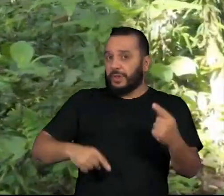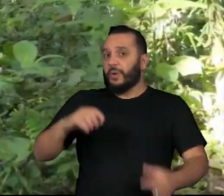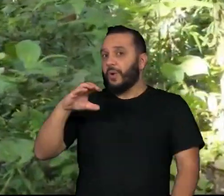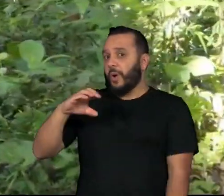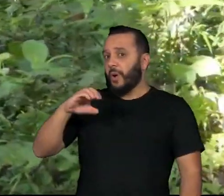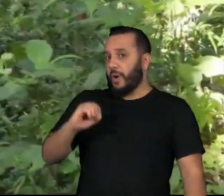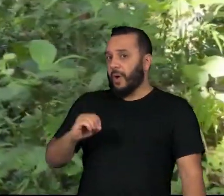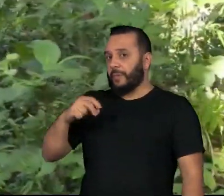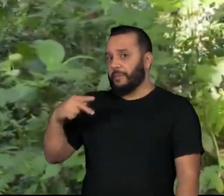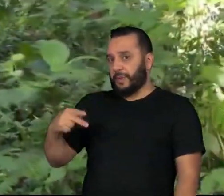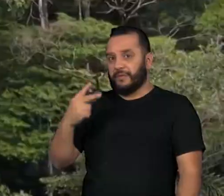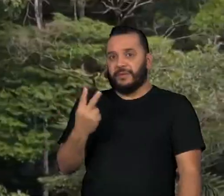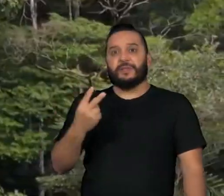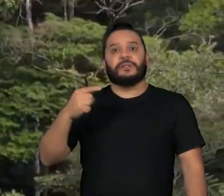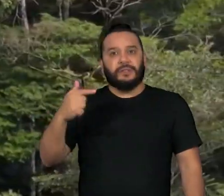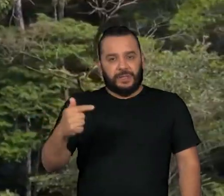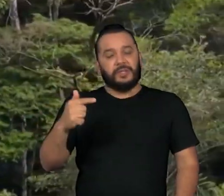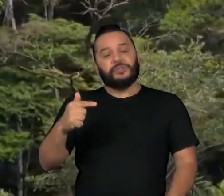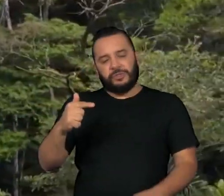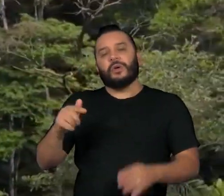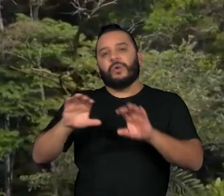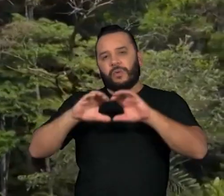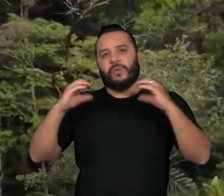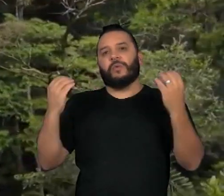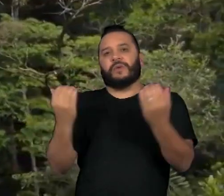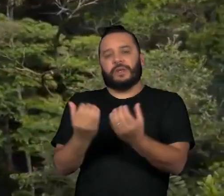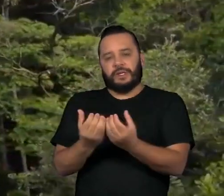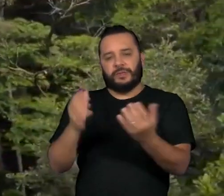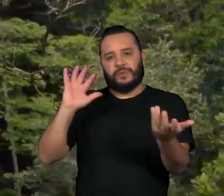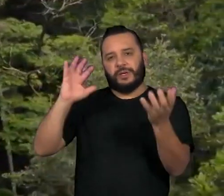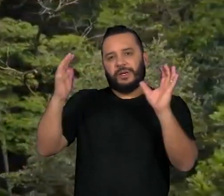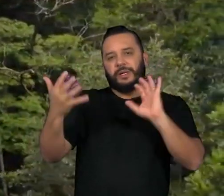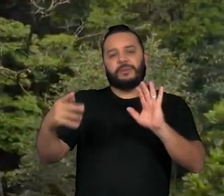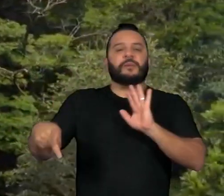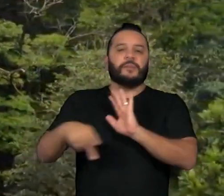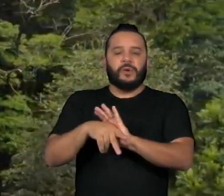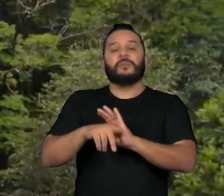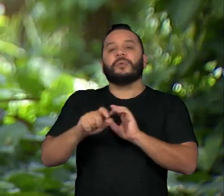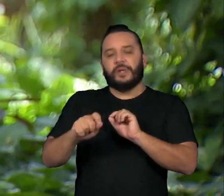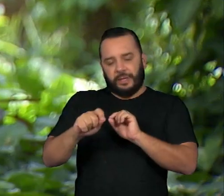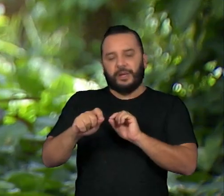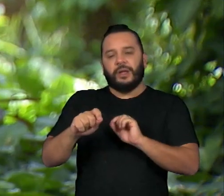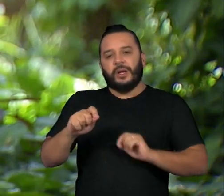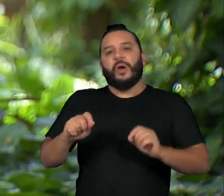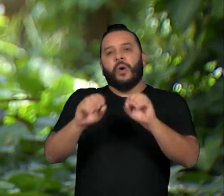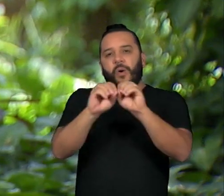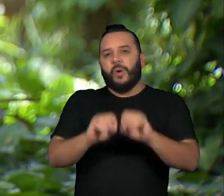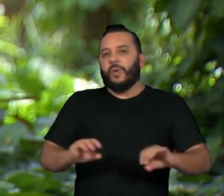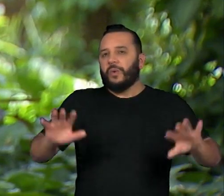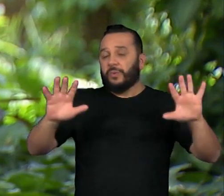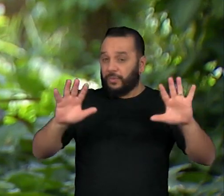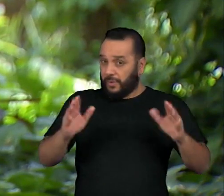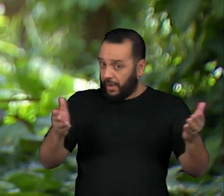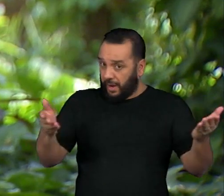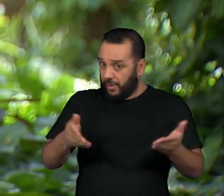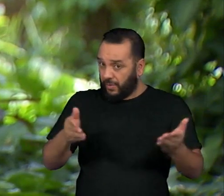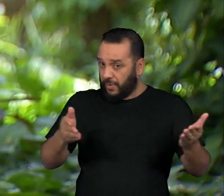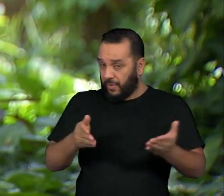Conferência do Clima da ONU, desta vez no Egito, na África. Cientistas do mundo